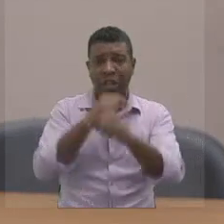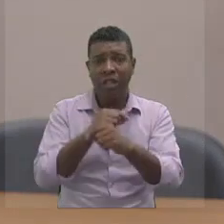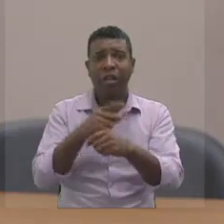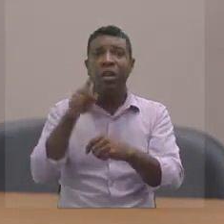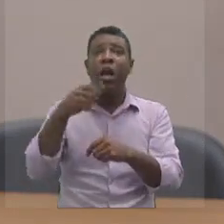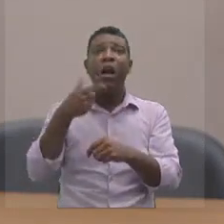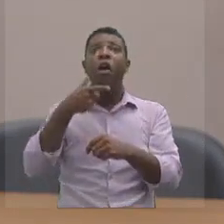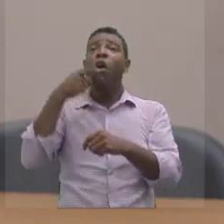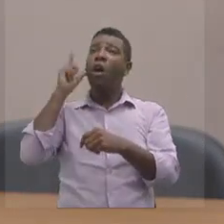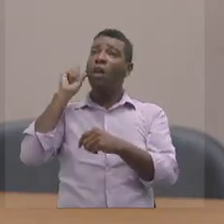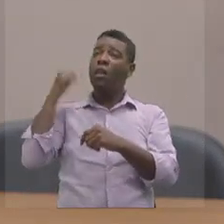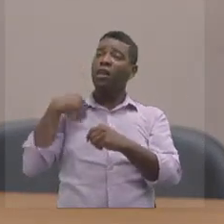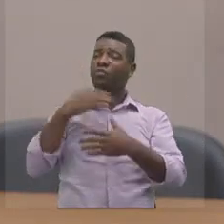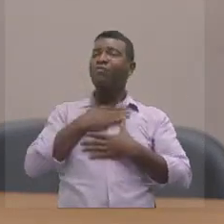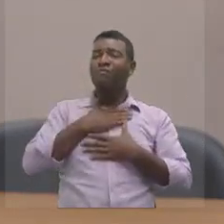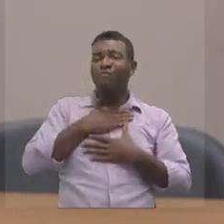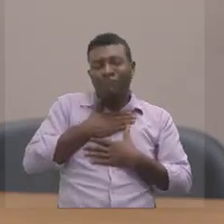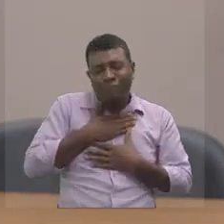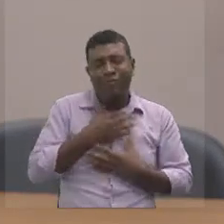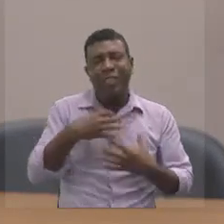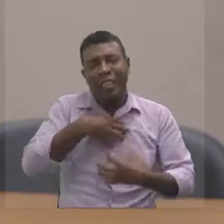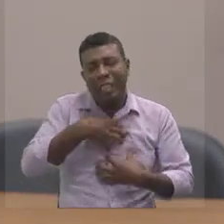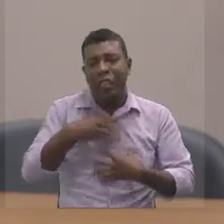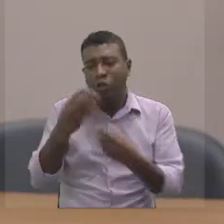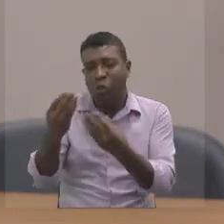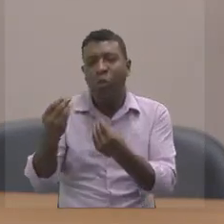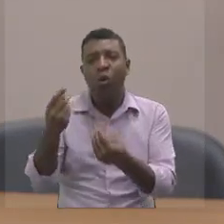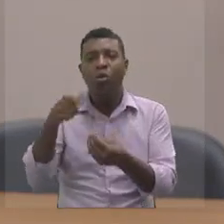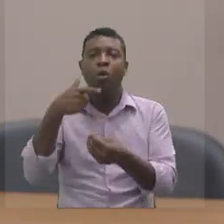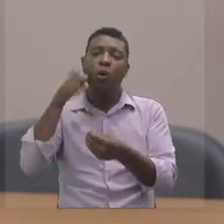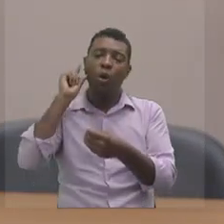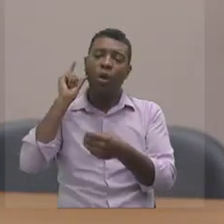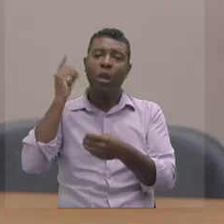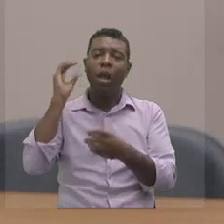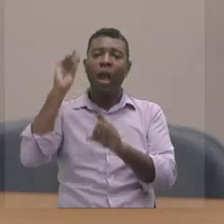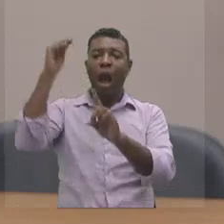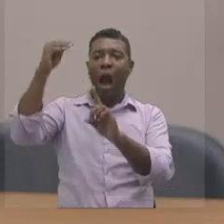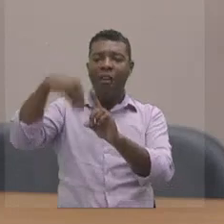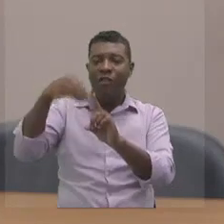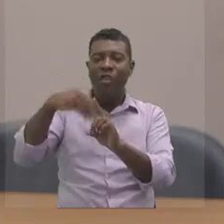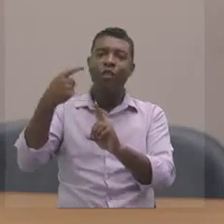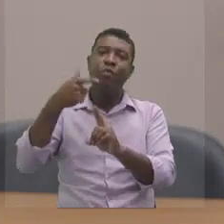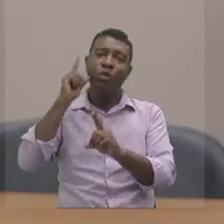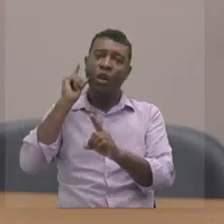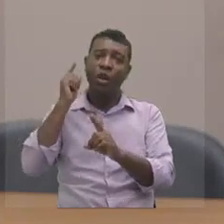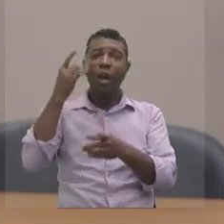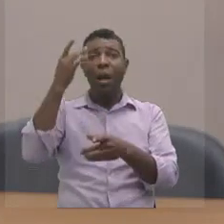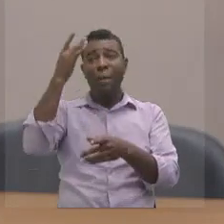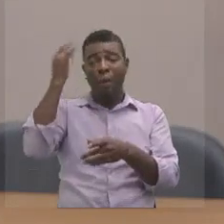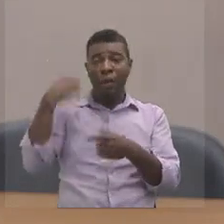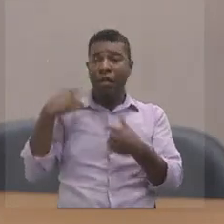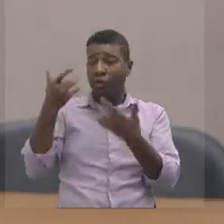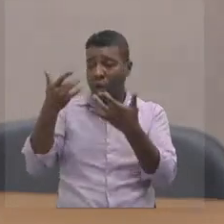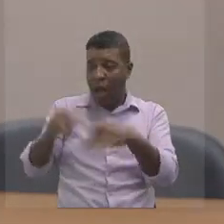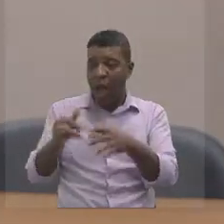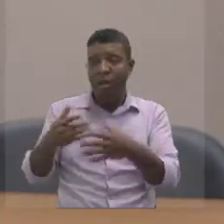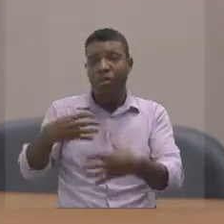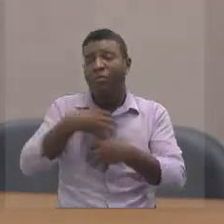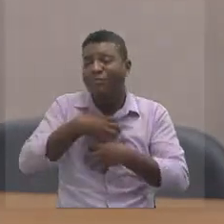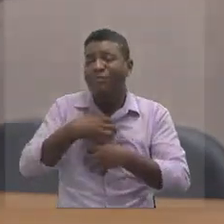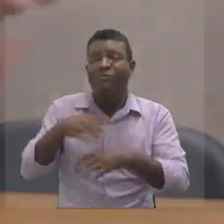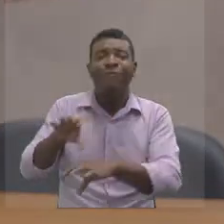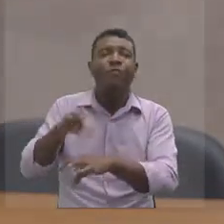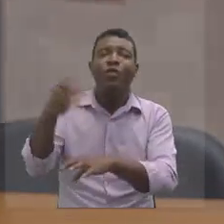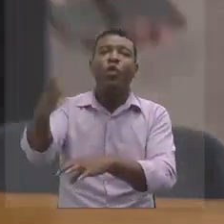mas não quero de forma nenhuma ter que solidarizar com ninguém amanhã depois porque nós precisamos